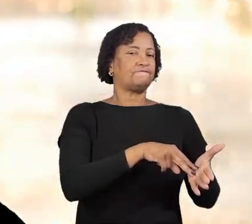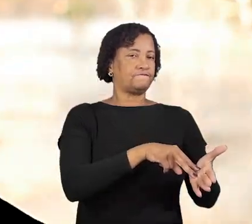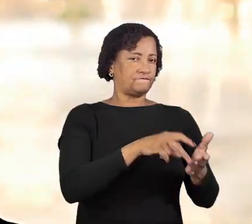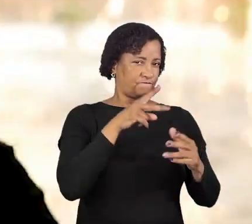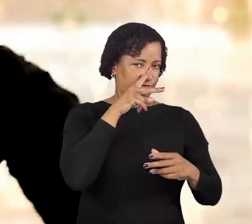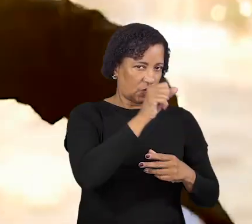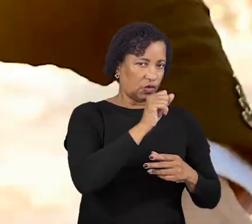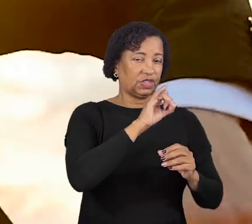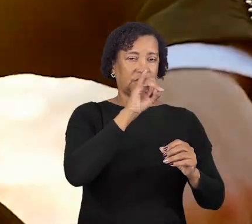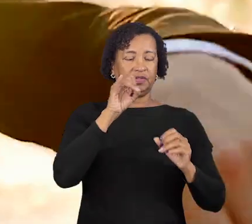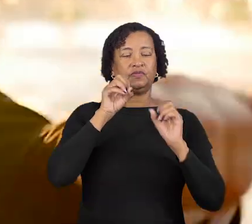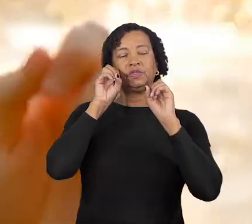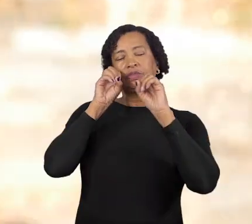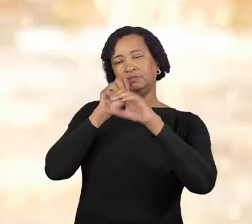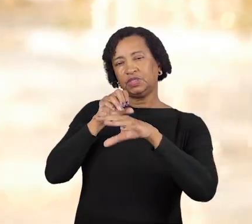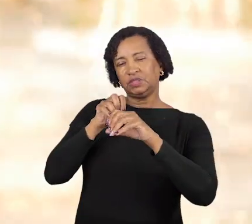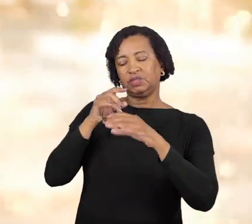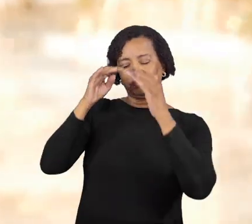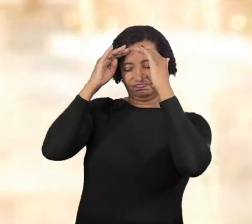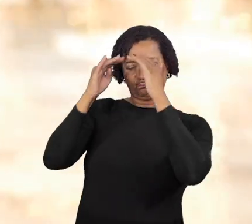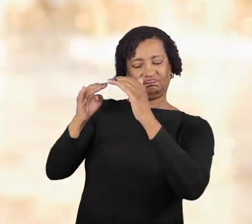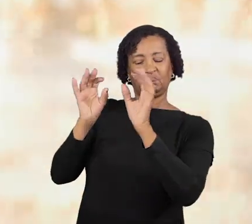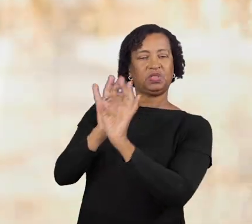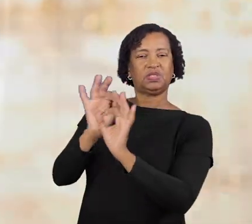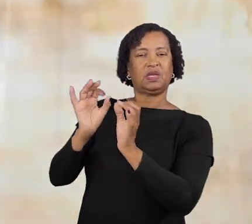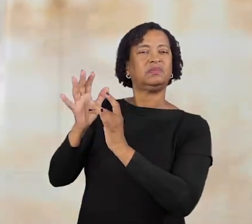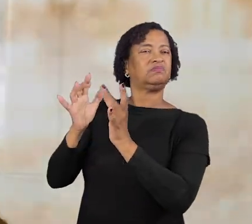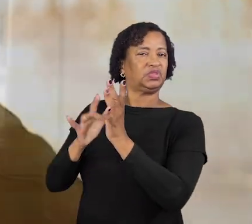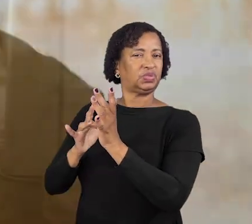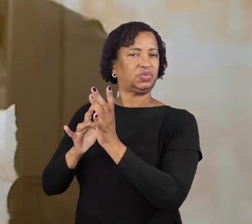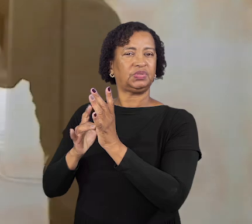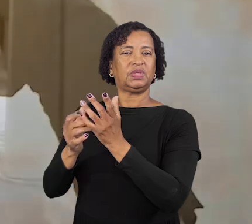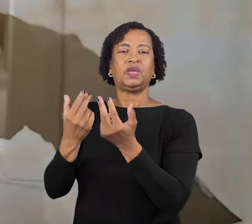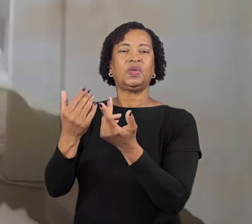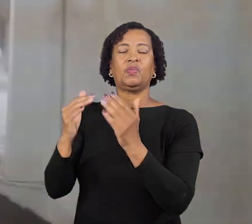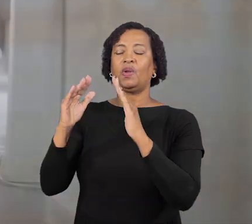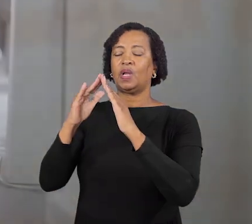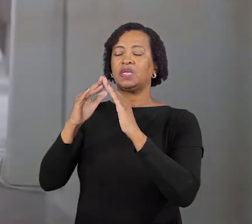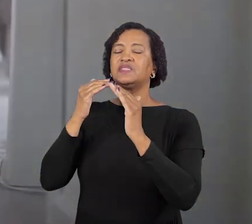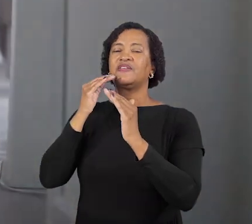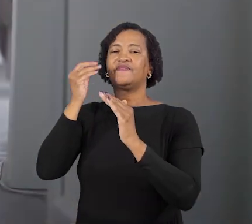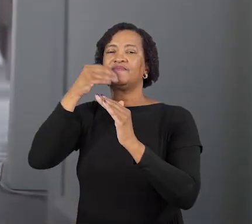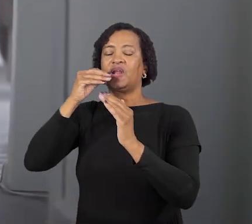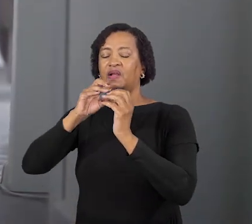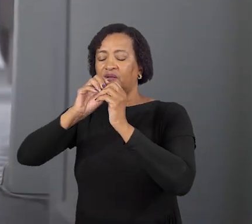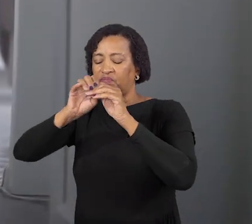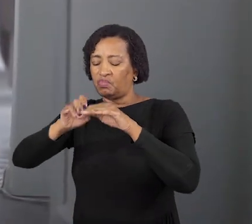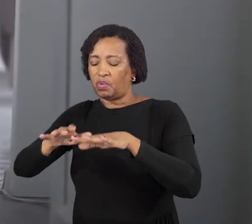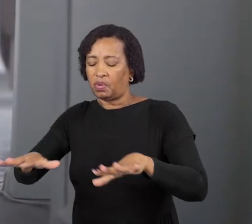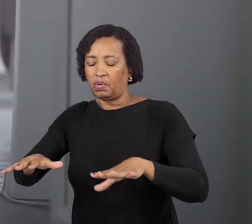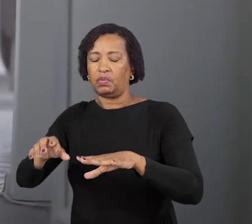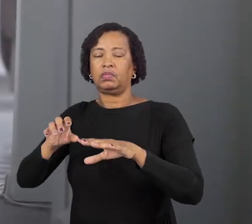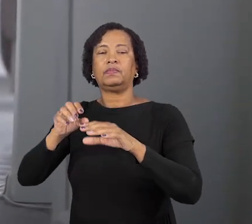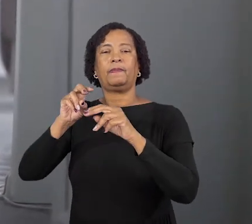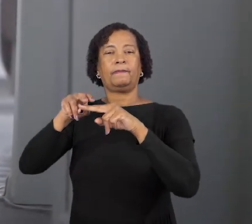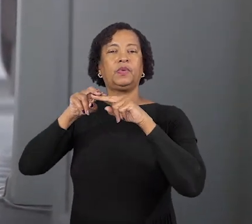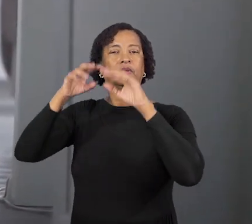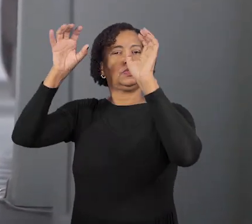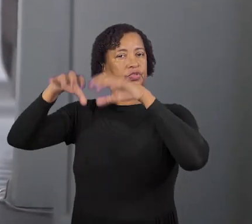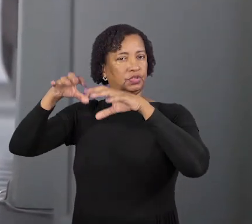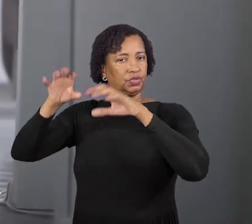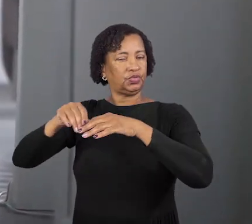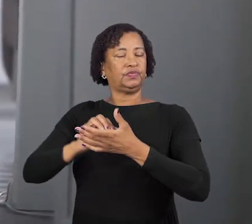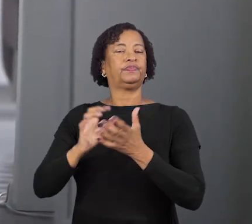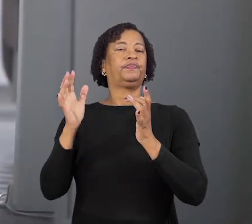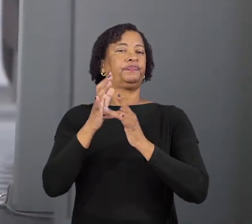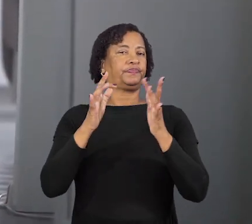Mas se você ouve os ensinos de Jesus e não os obedece, é como a casa que não tem fundamento e por isso cai por causa da chuva. Pela terceira